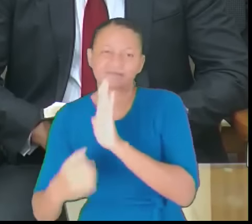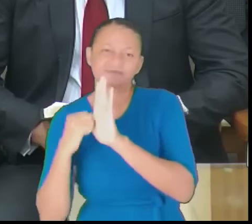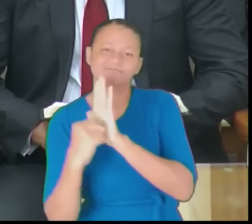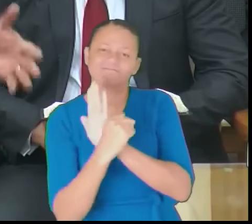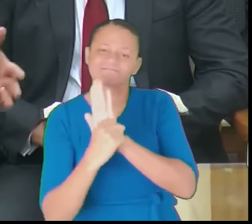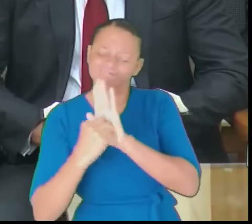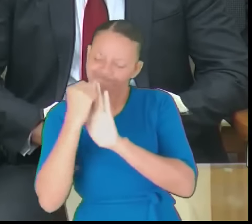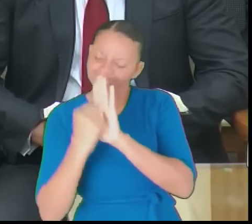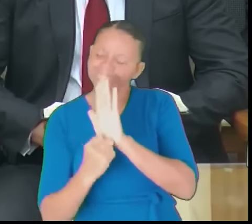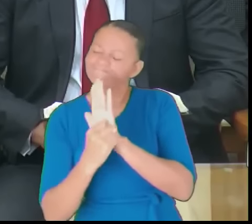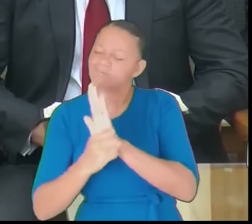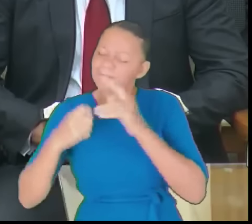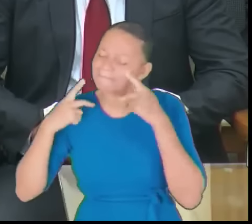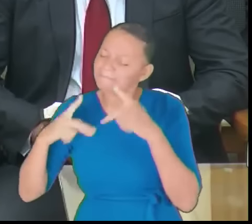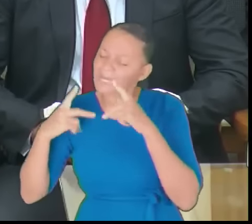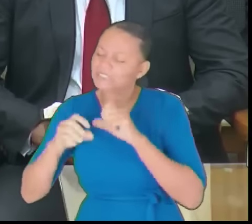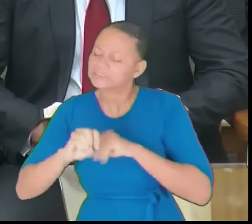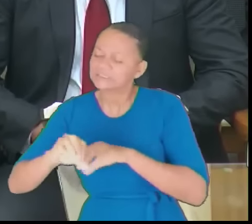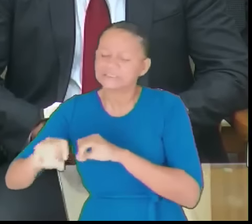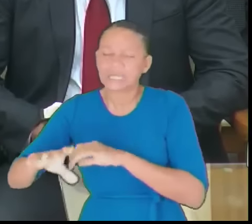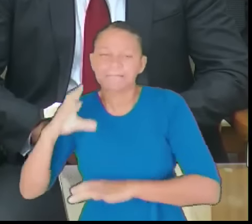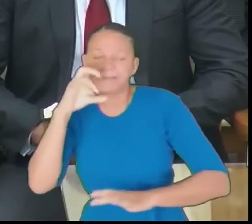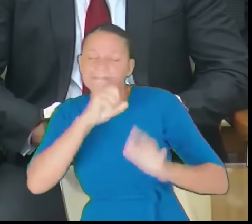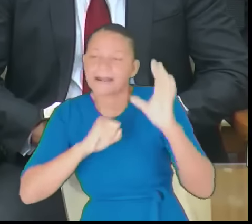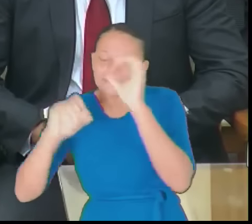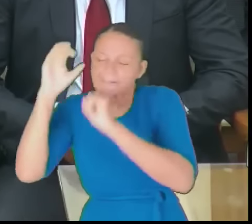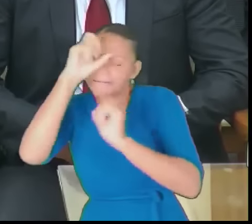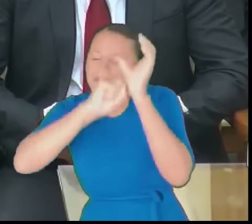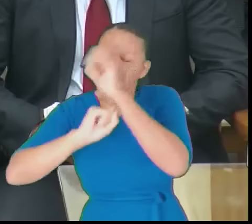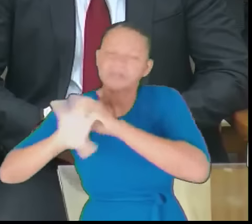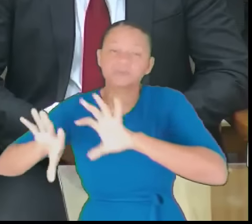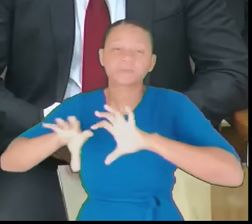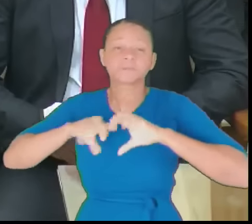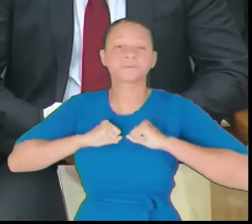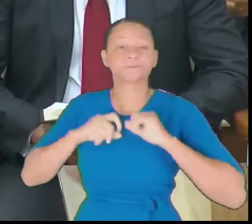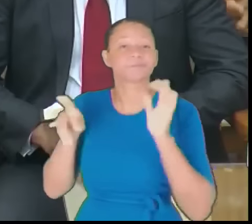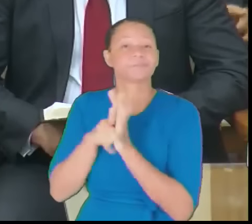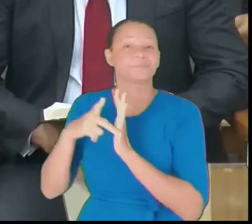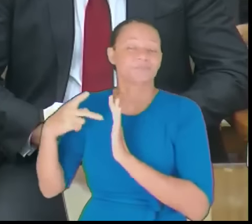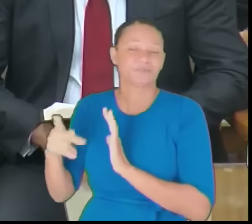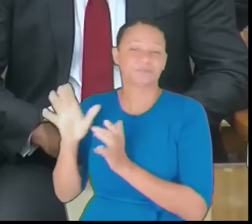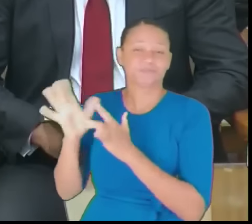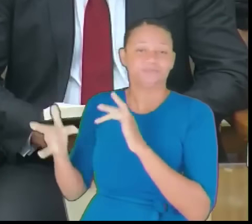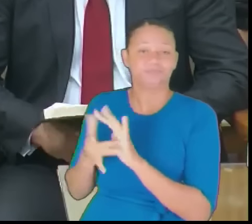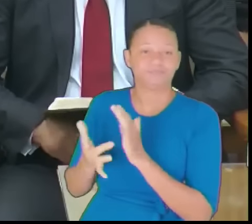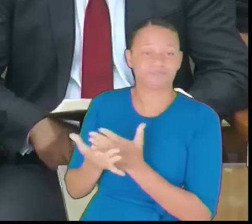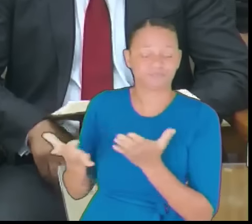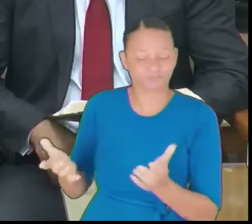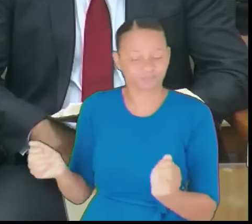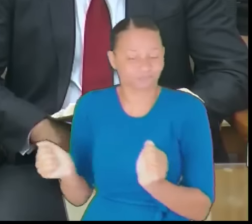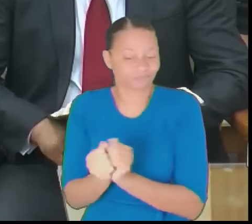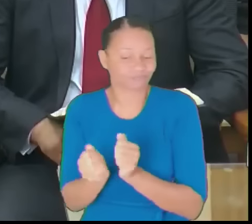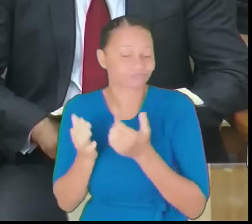da pregação da palavra. É onde nós nos encontramos com Jesus. E ela ficou lá com ele, e